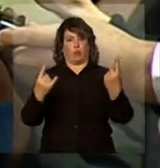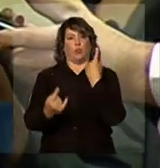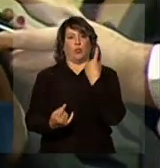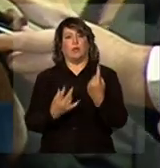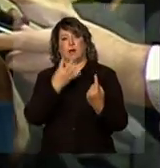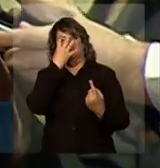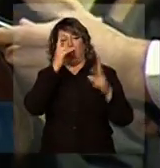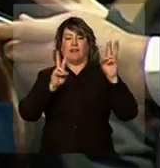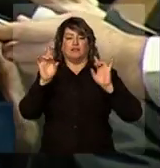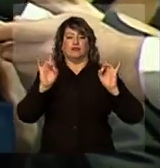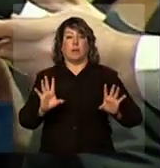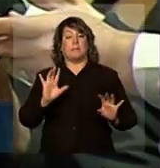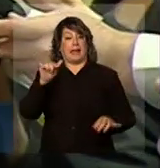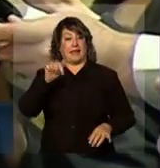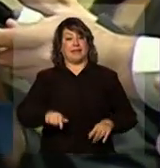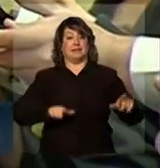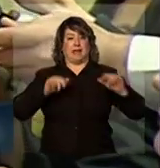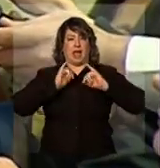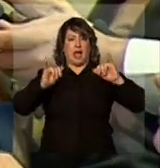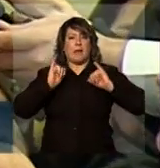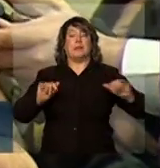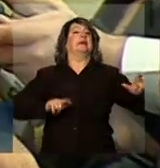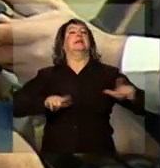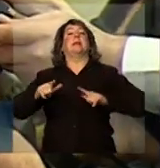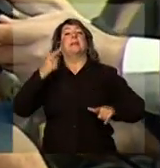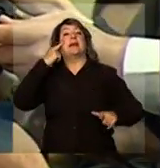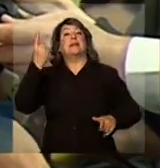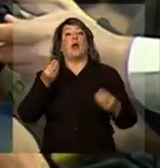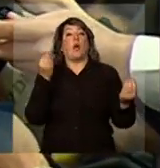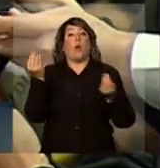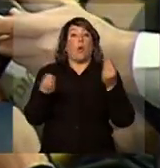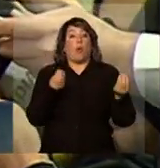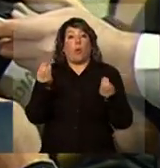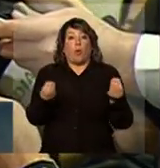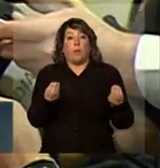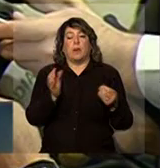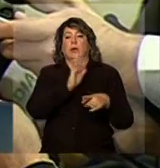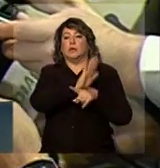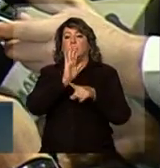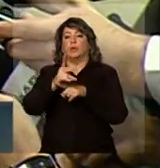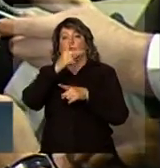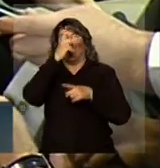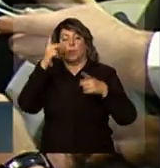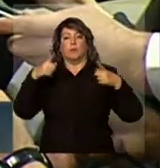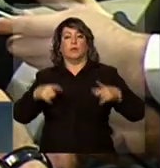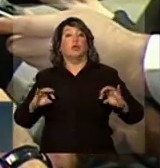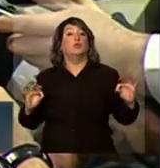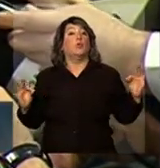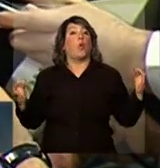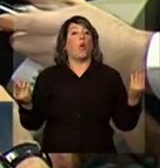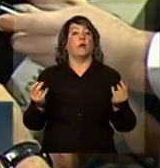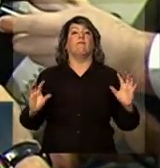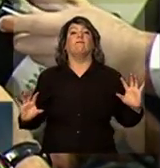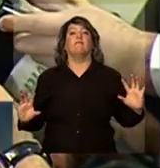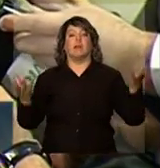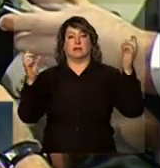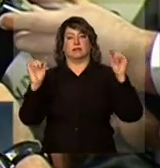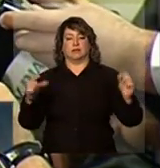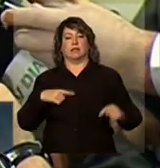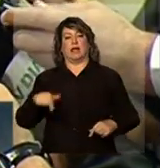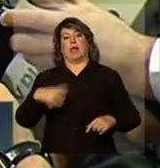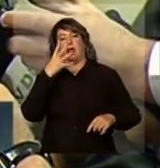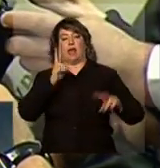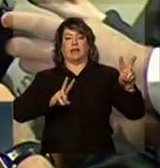do carnaval essa campanha trabalha com a idéia de poder mobilizar a população em todos os grandes eventos é o